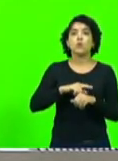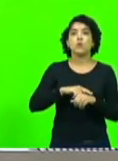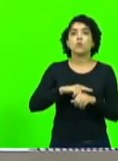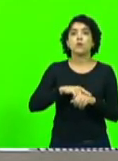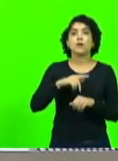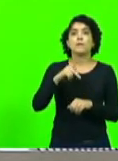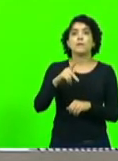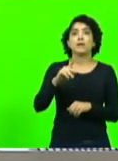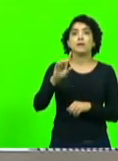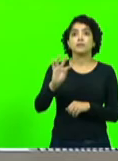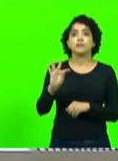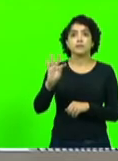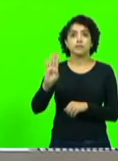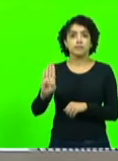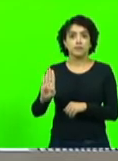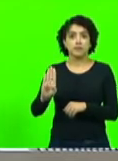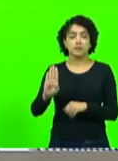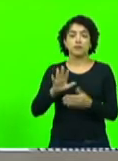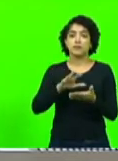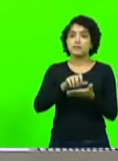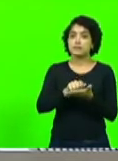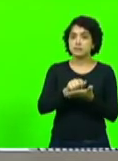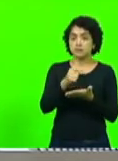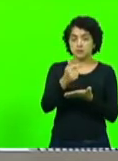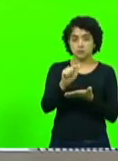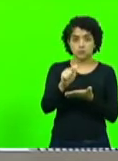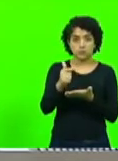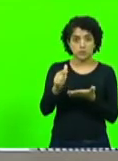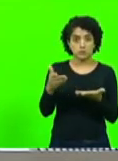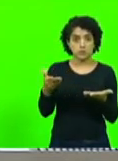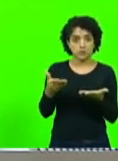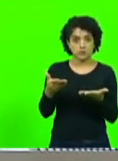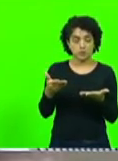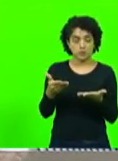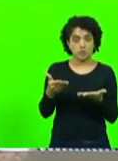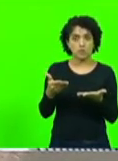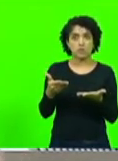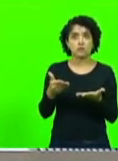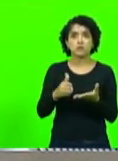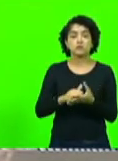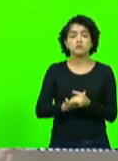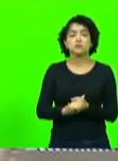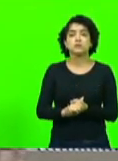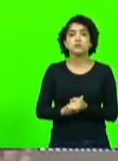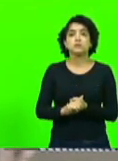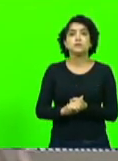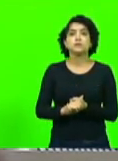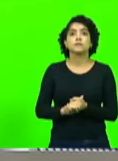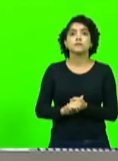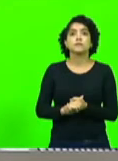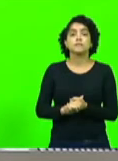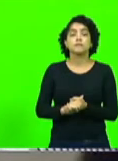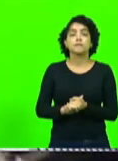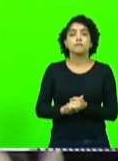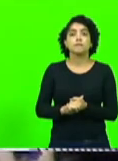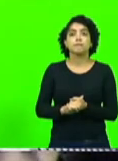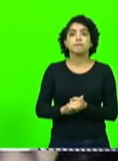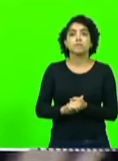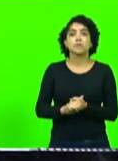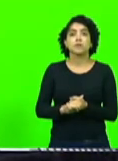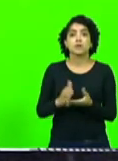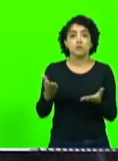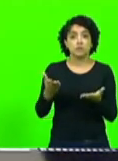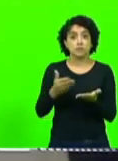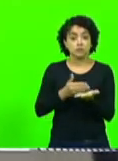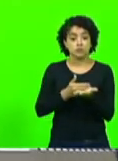PTB. Não tendo oradores inscritos no horário dos partidos políticos, nós passamos